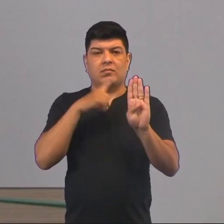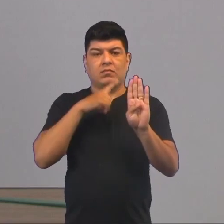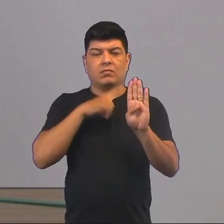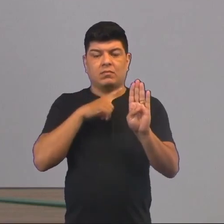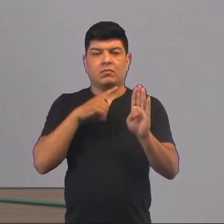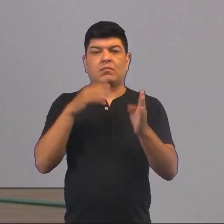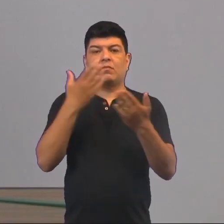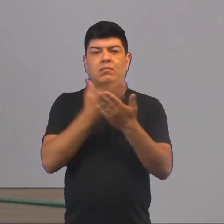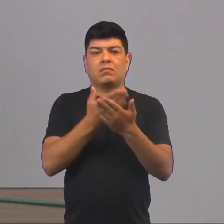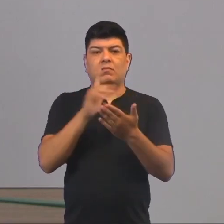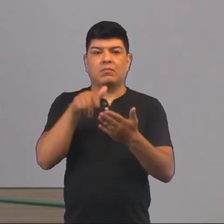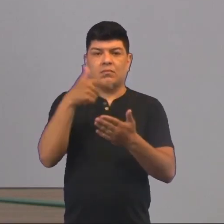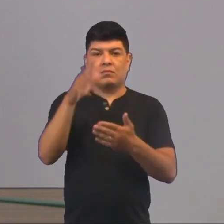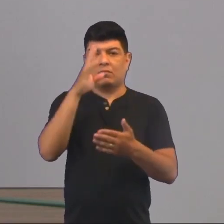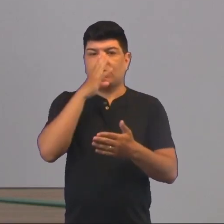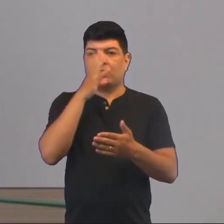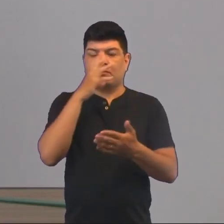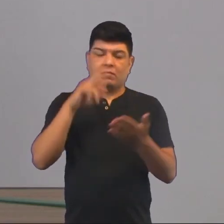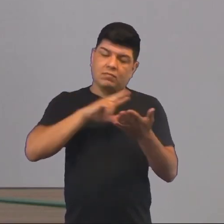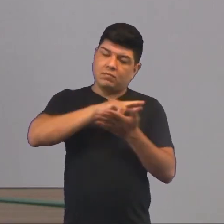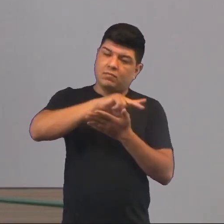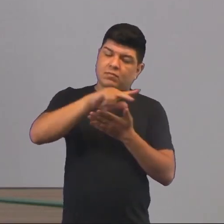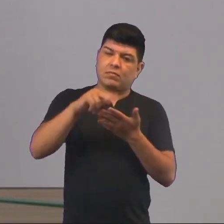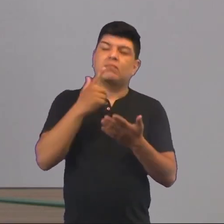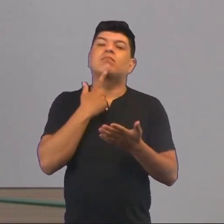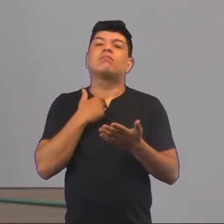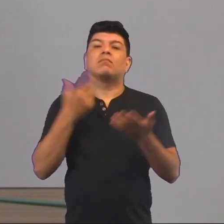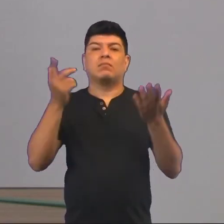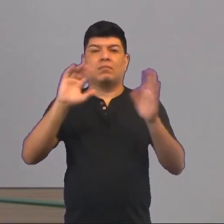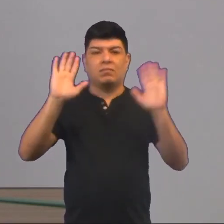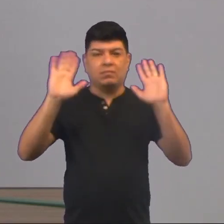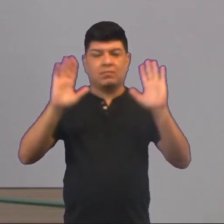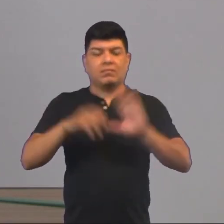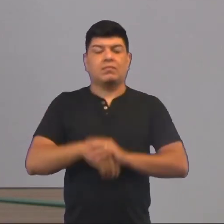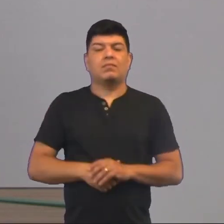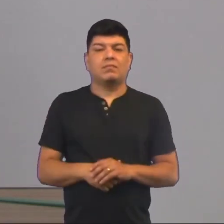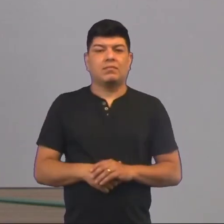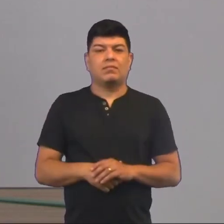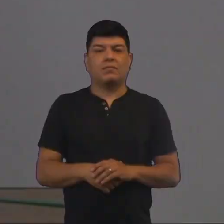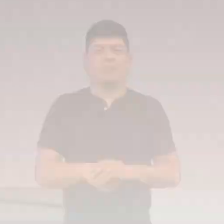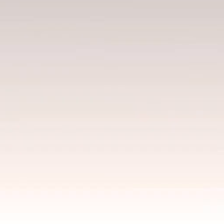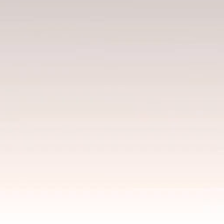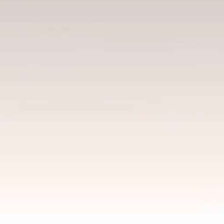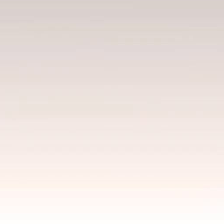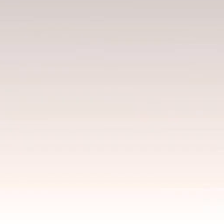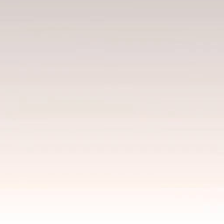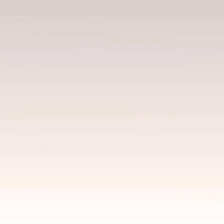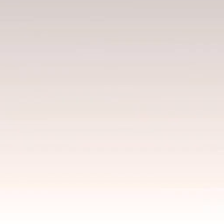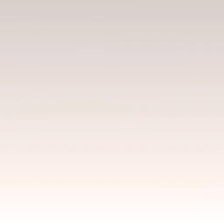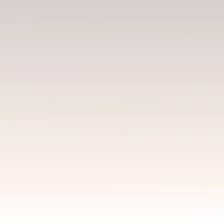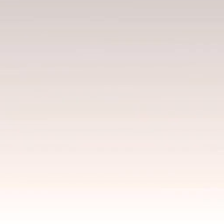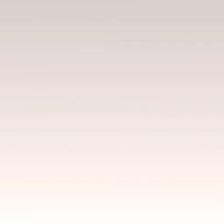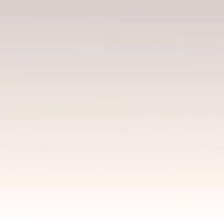tem acesso a essa aula e pode assistir quantas vezes desejar. Até mais!